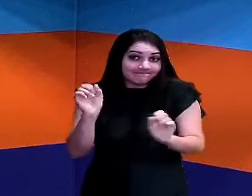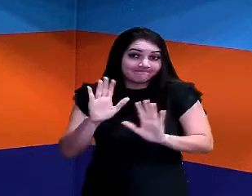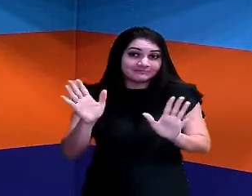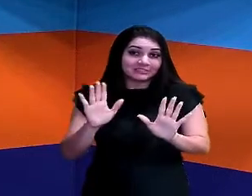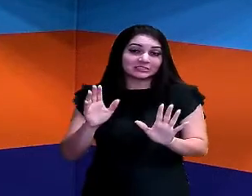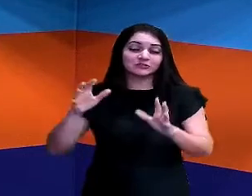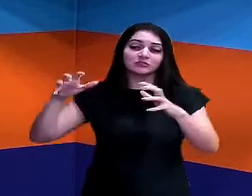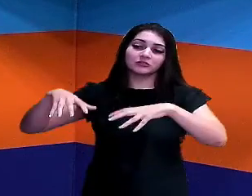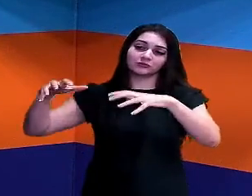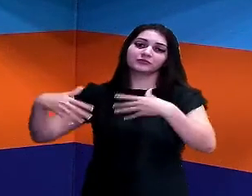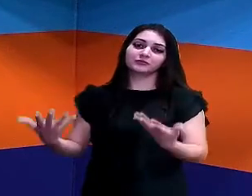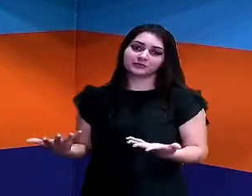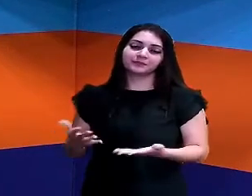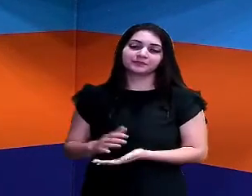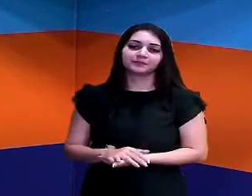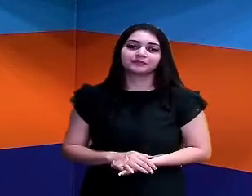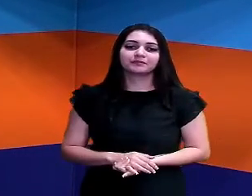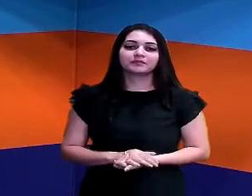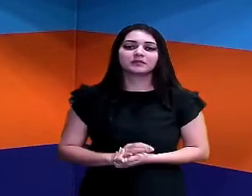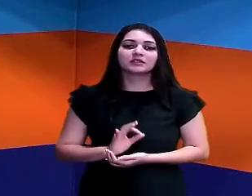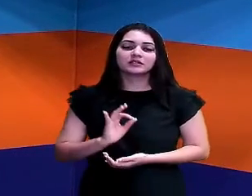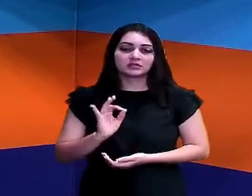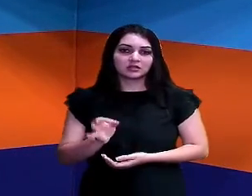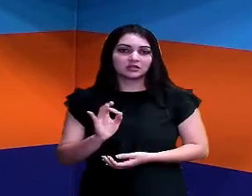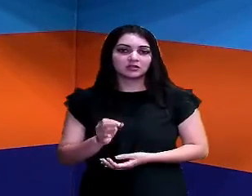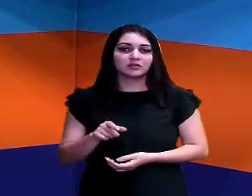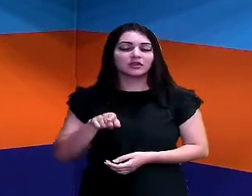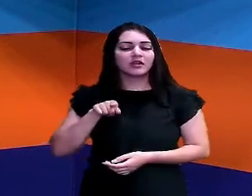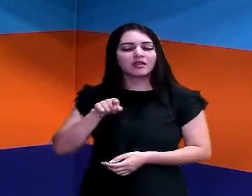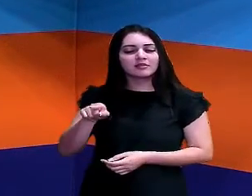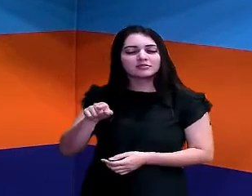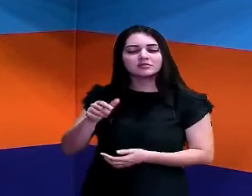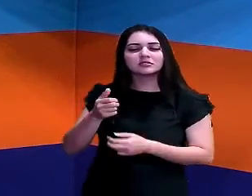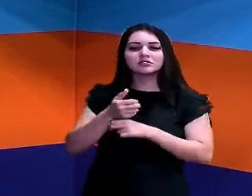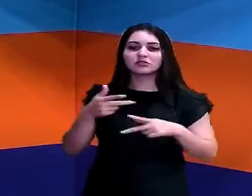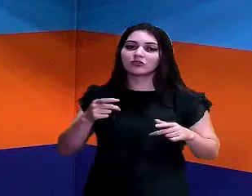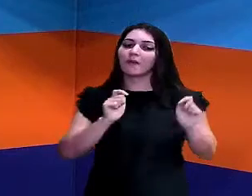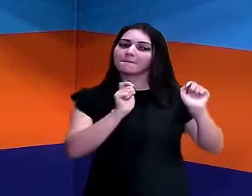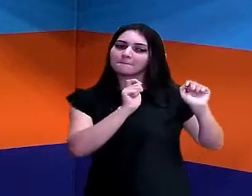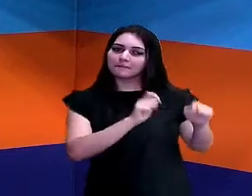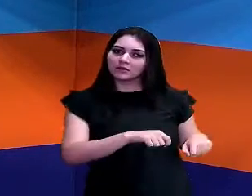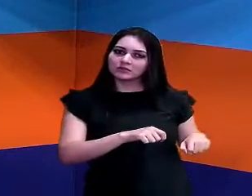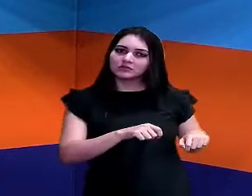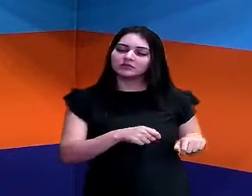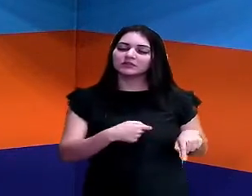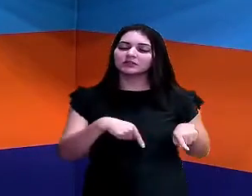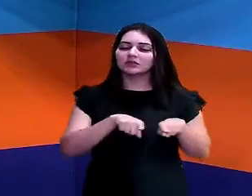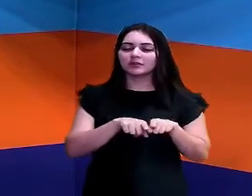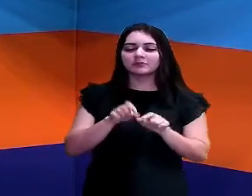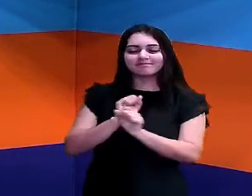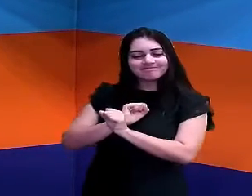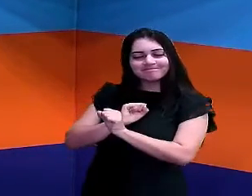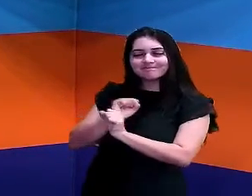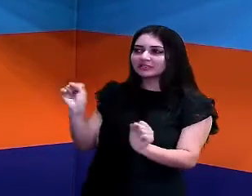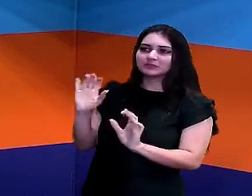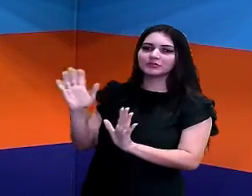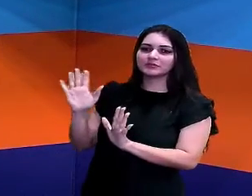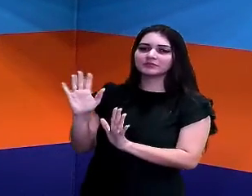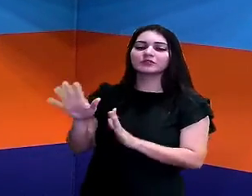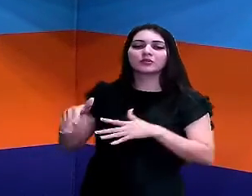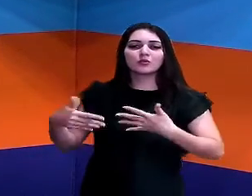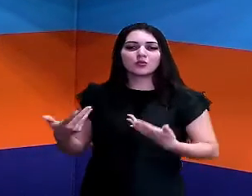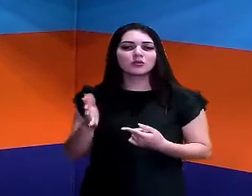dia chova, tá certo? Então, essas são as situações possíveis e as situações impossíveis. Então, quando